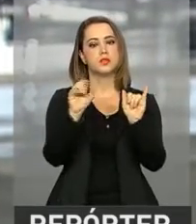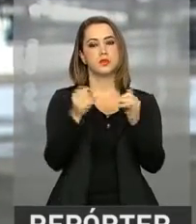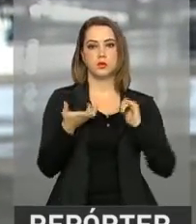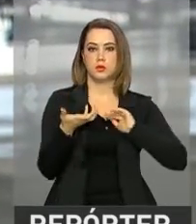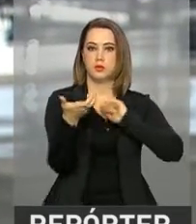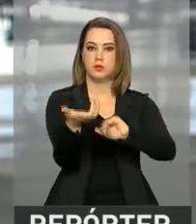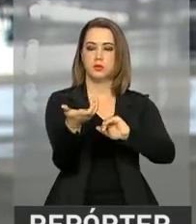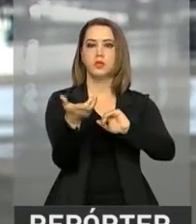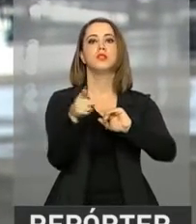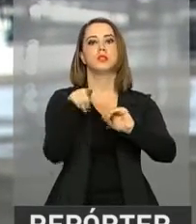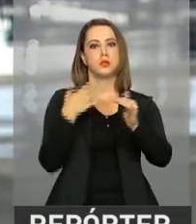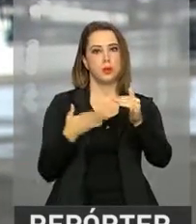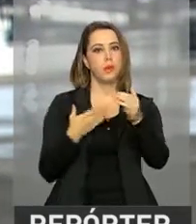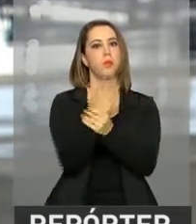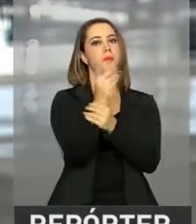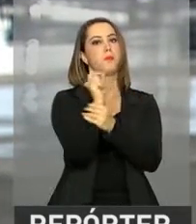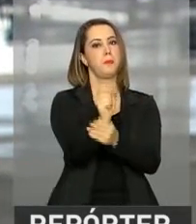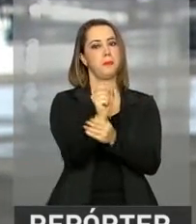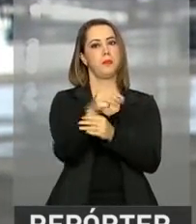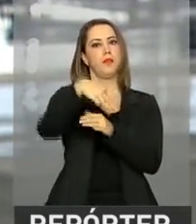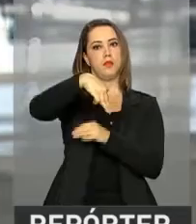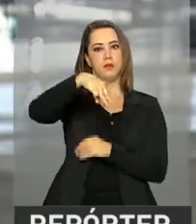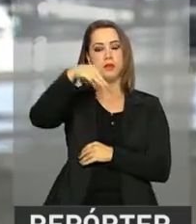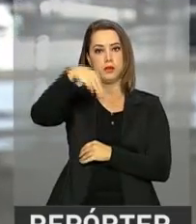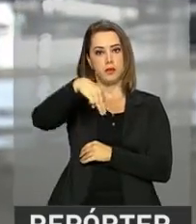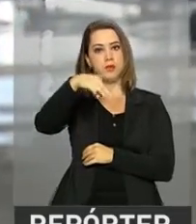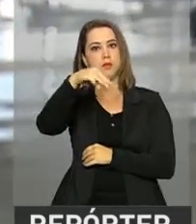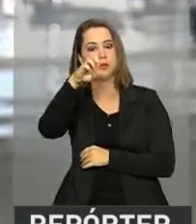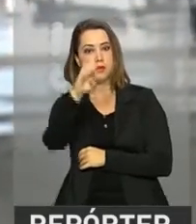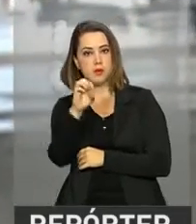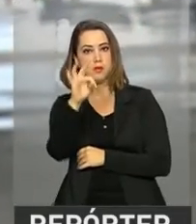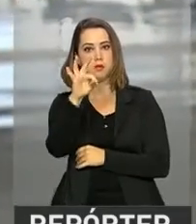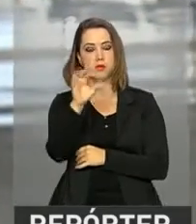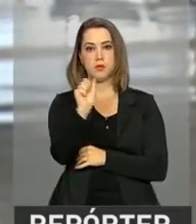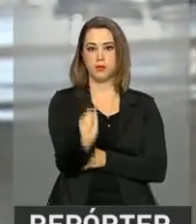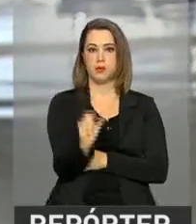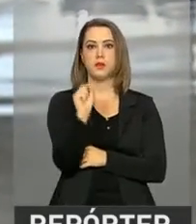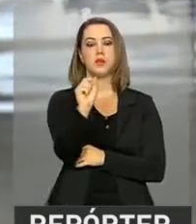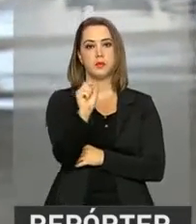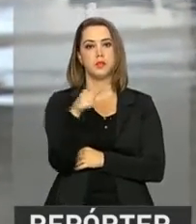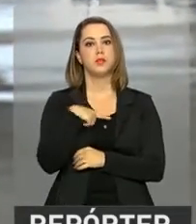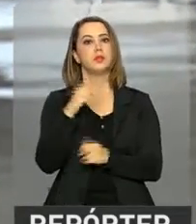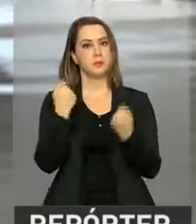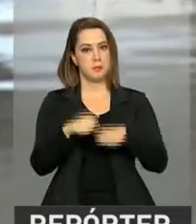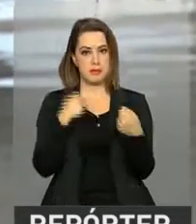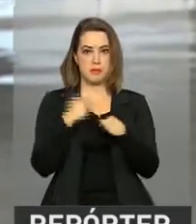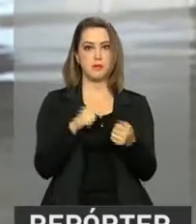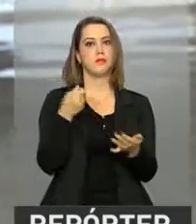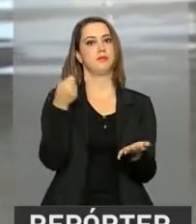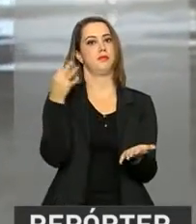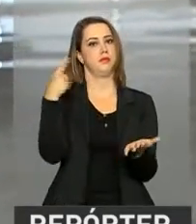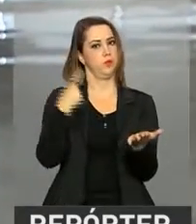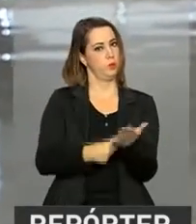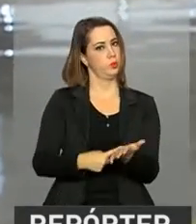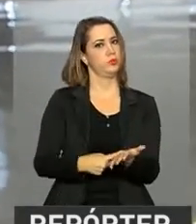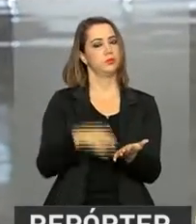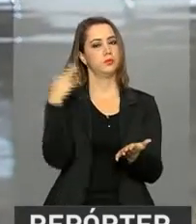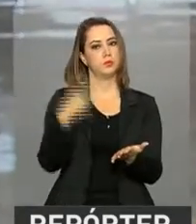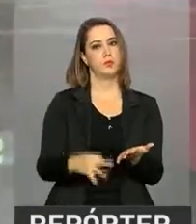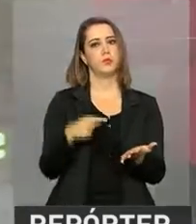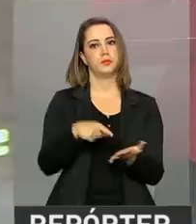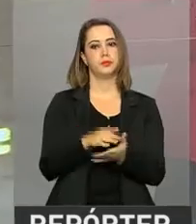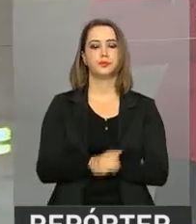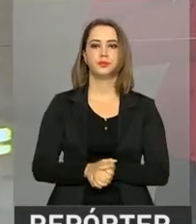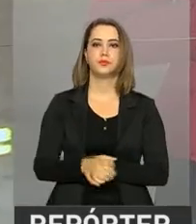aprova a meta fiscal e o governo é obrigado a cumprir a meta fiscal para não infringir a lei de responsabilidade fiscal é com você e